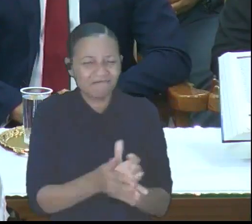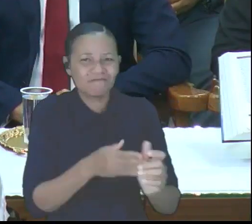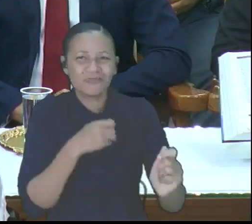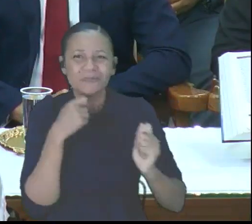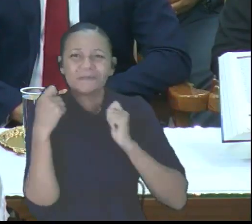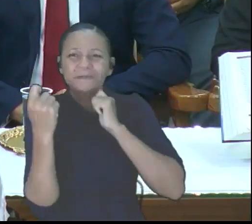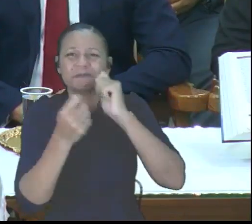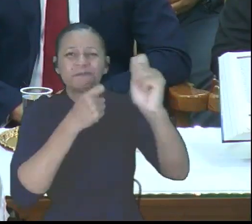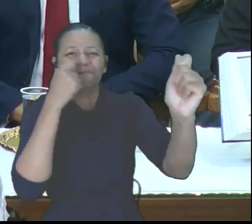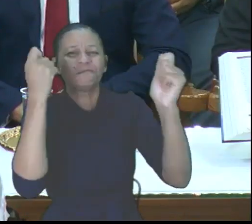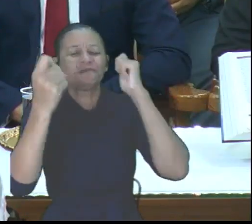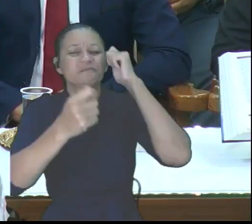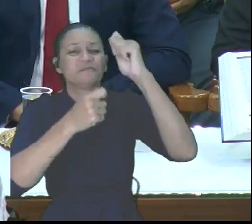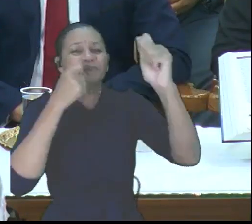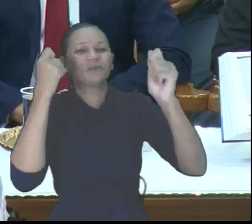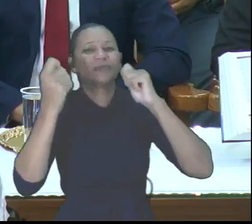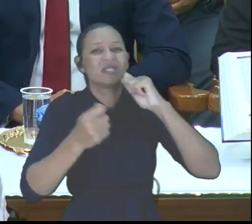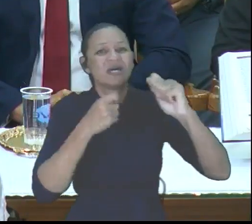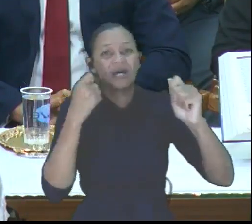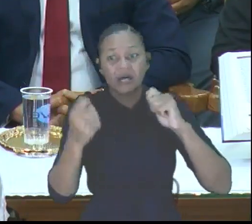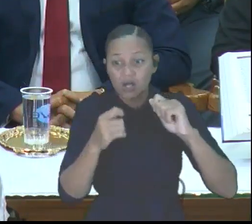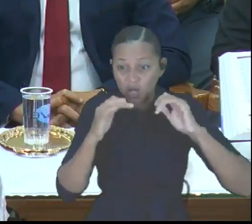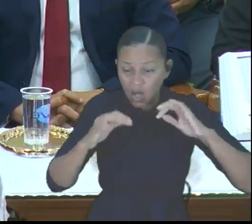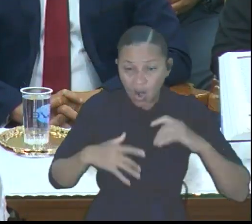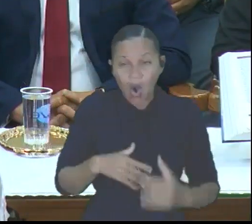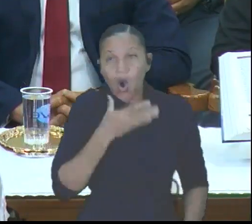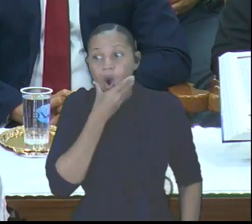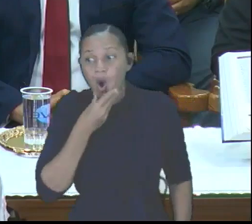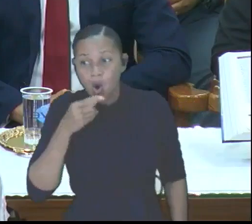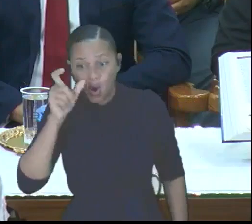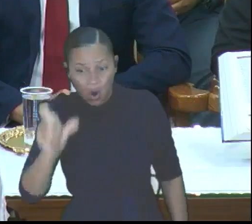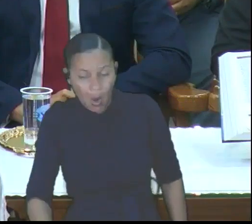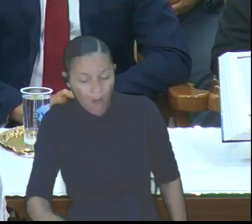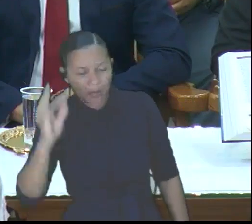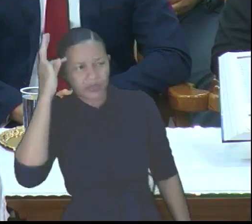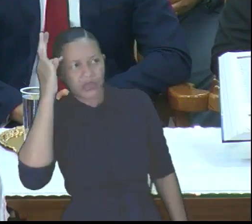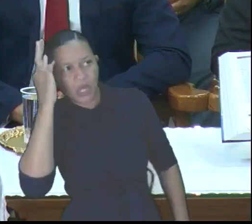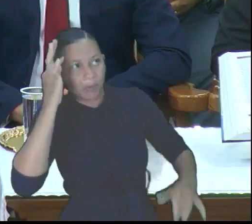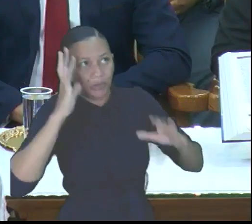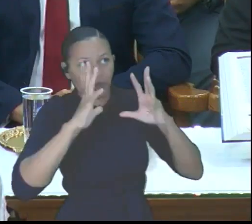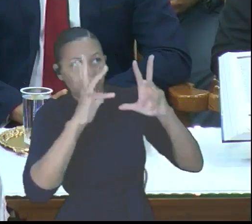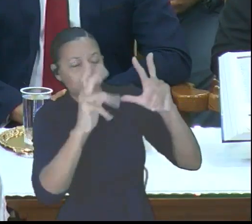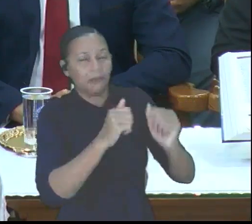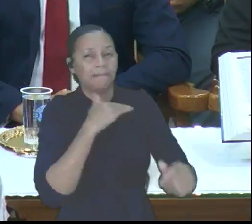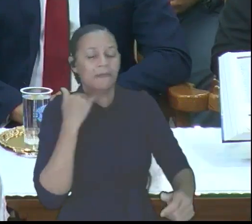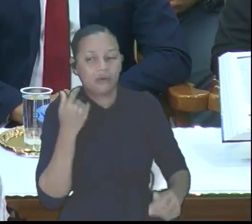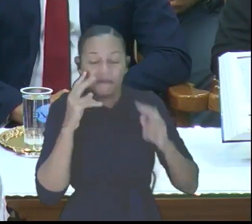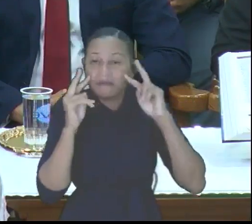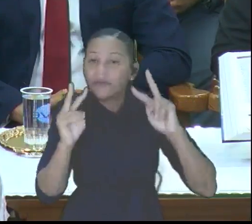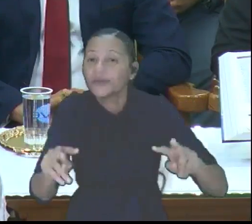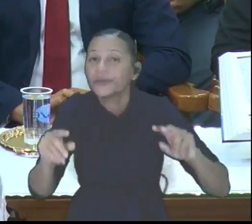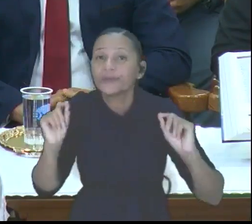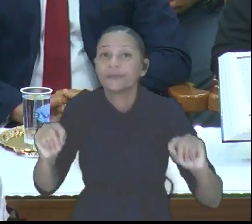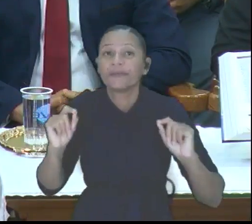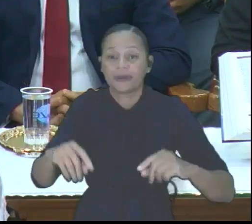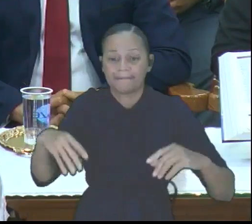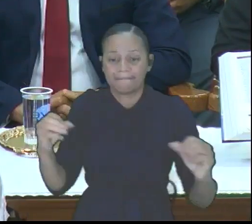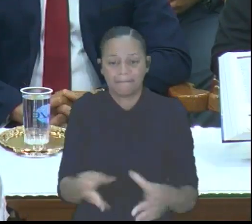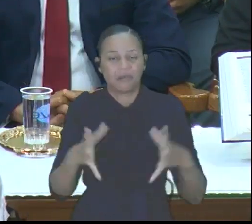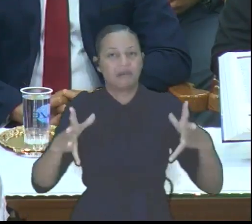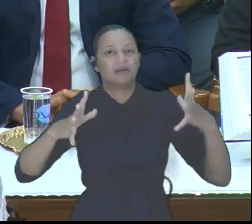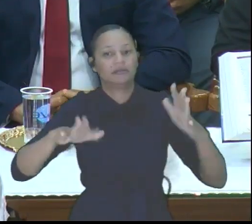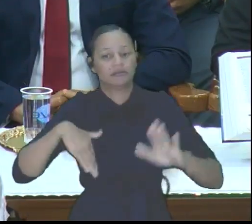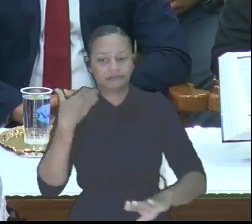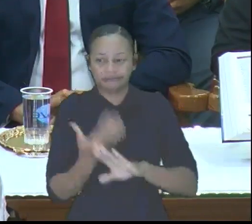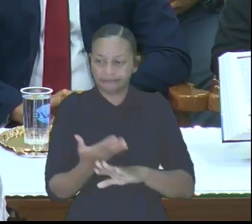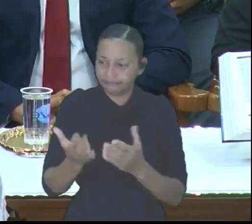Aleluia. Na visão de Tomé, todo mundo ia morrer. O que é que Tomé viu? O maior milagre até então.